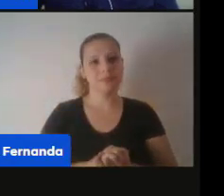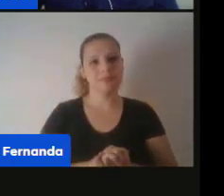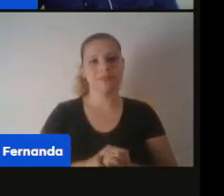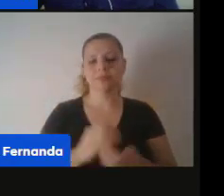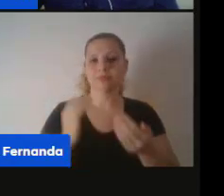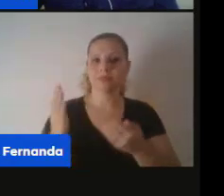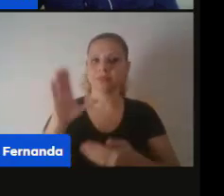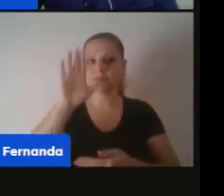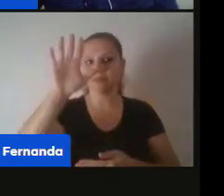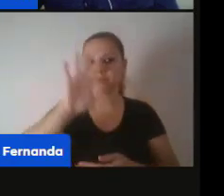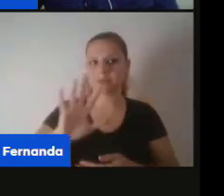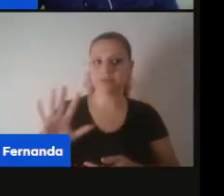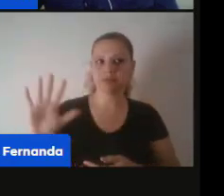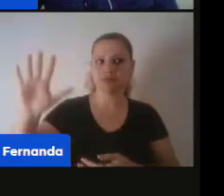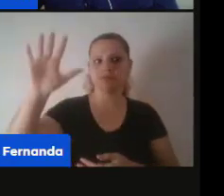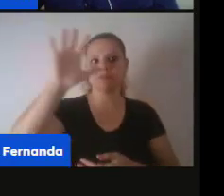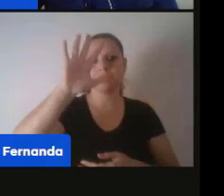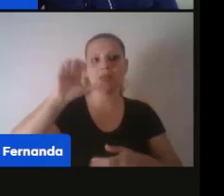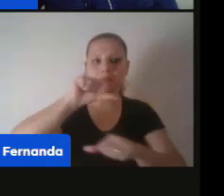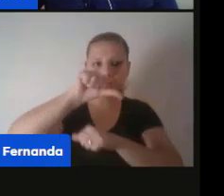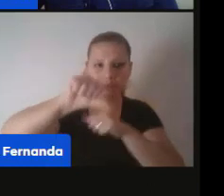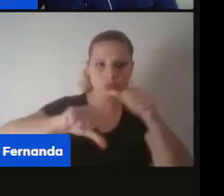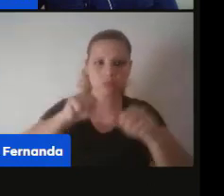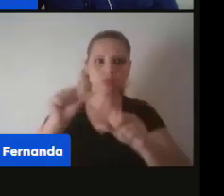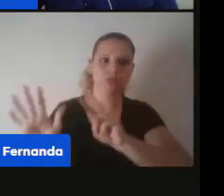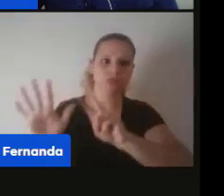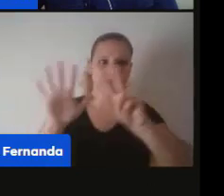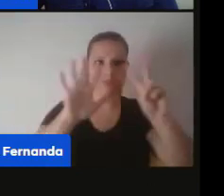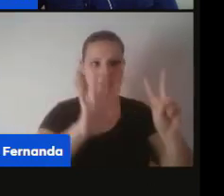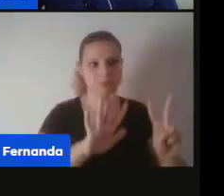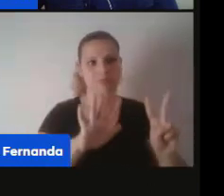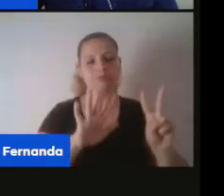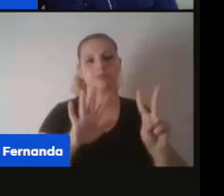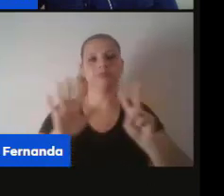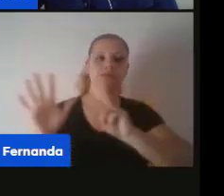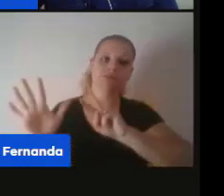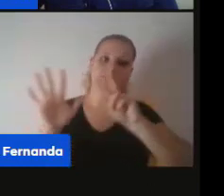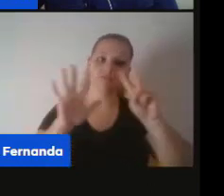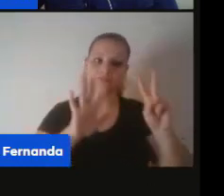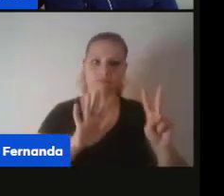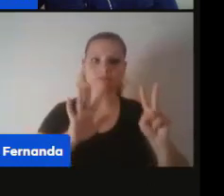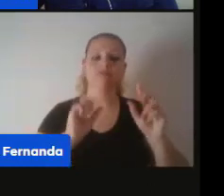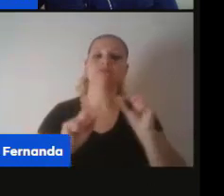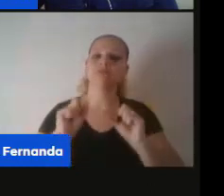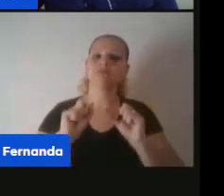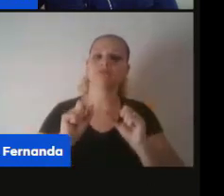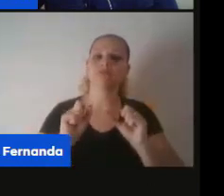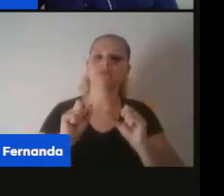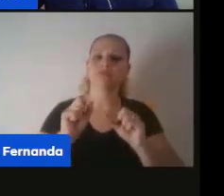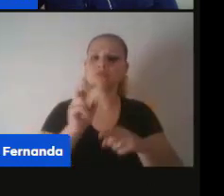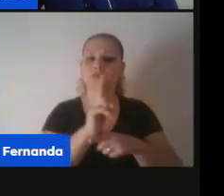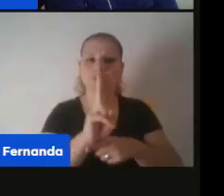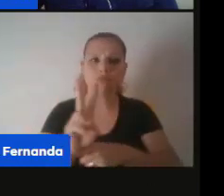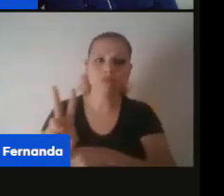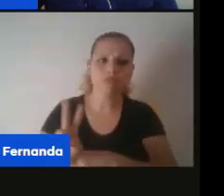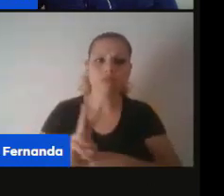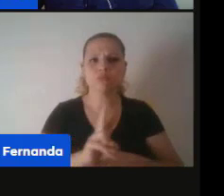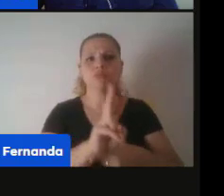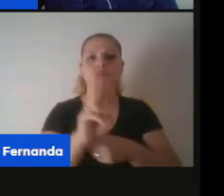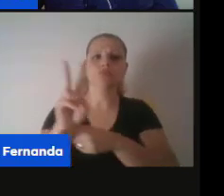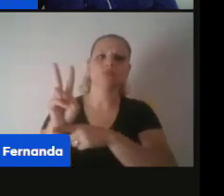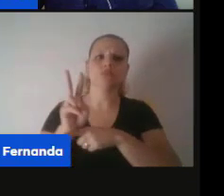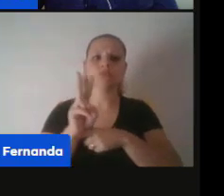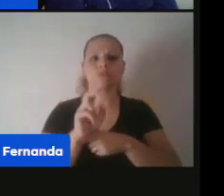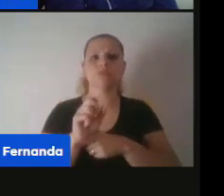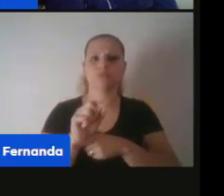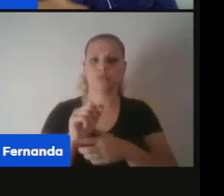Esse mapa ele muda semanalmente, eventualmente, é onde a gente faz o monitoramento e a gente direciona o nosso